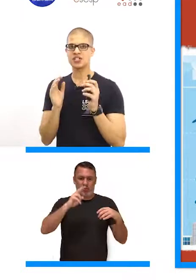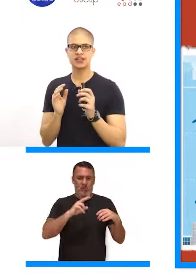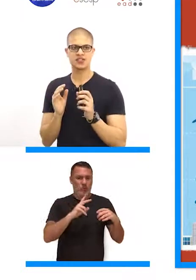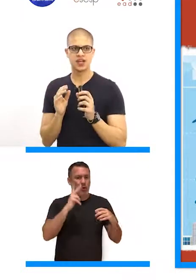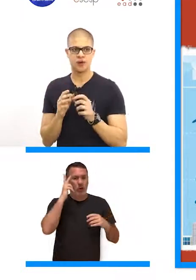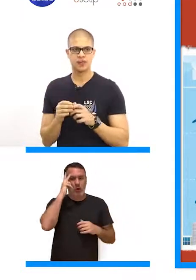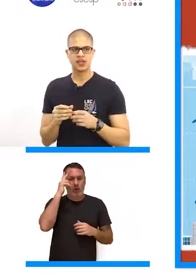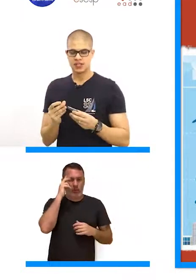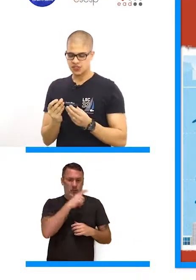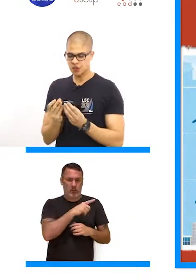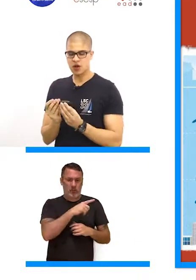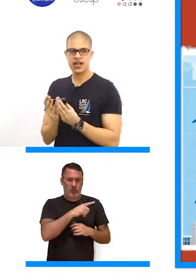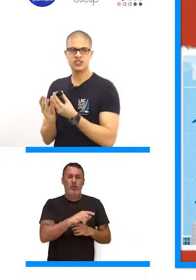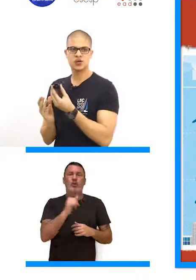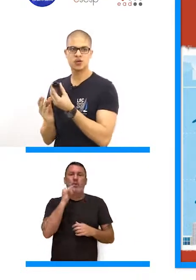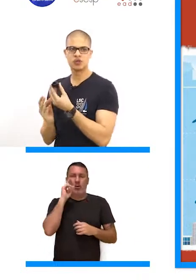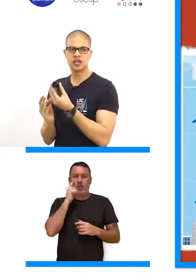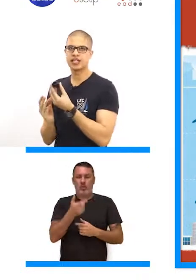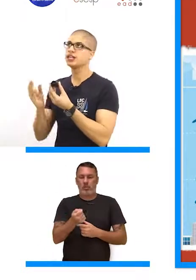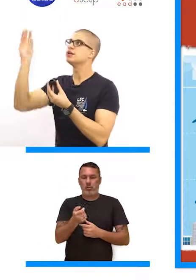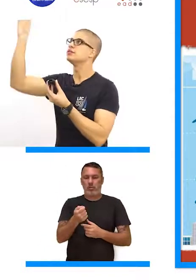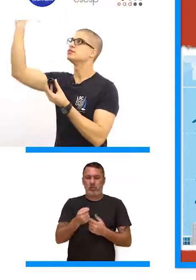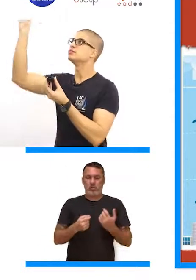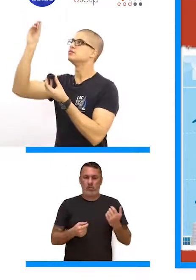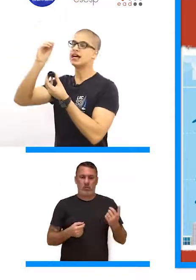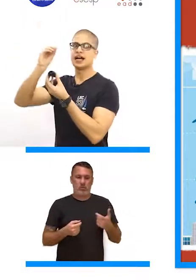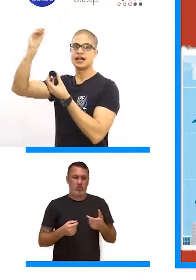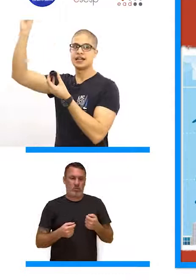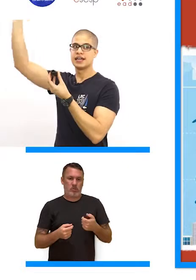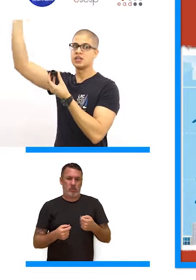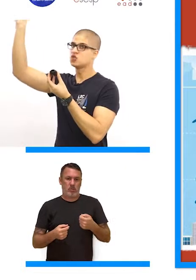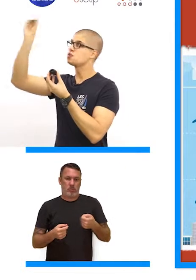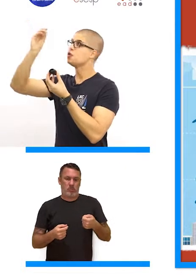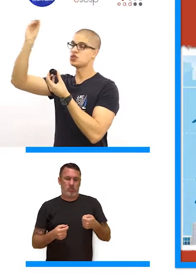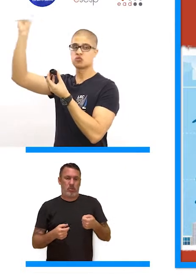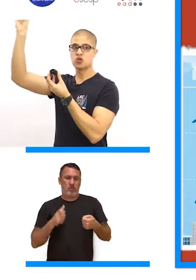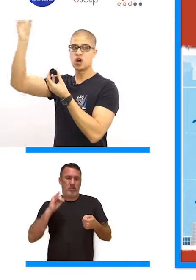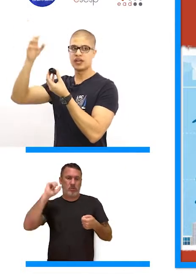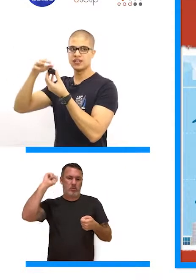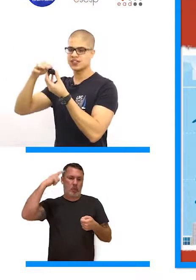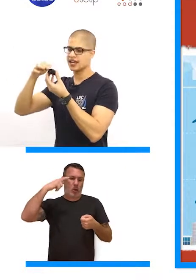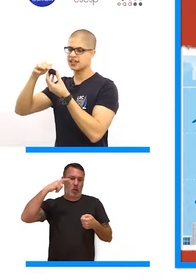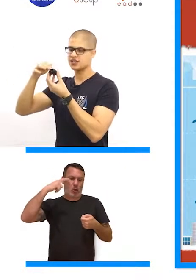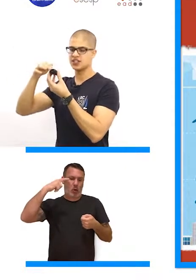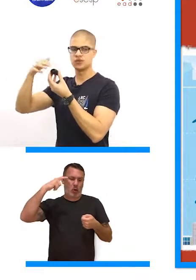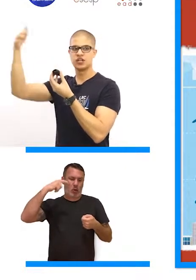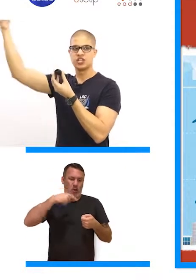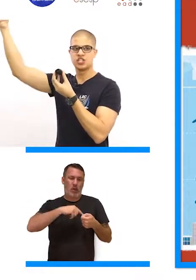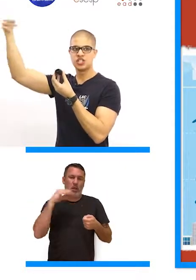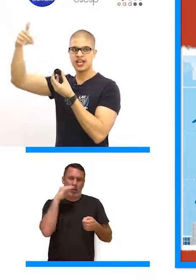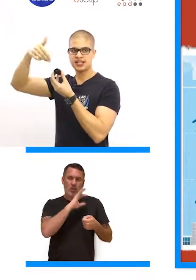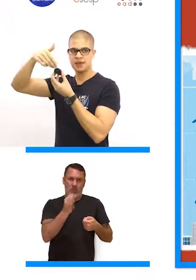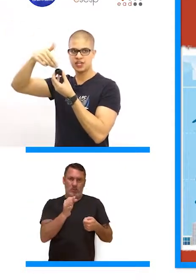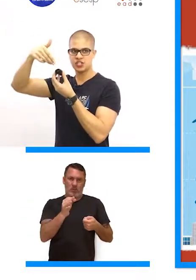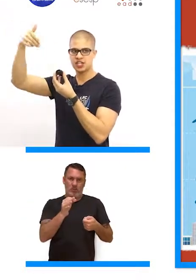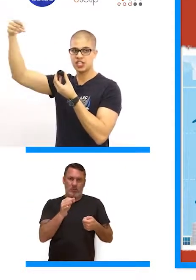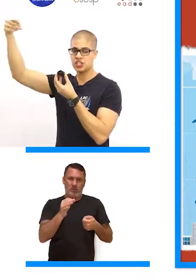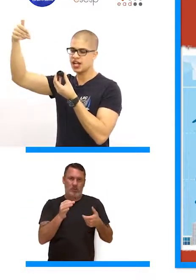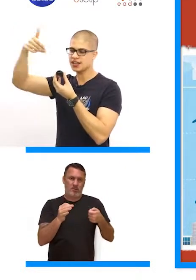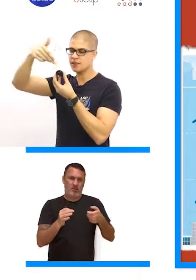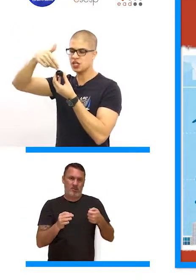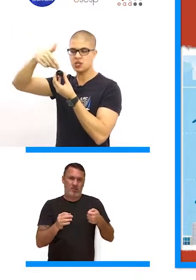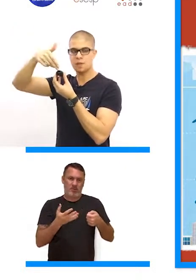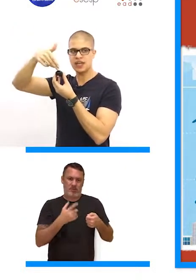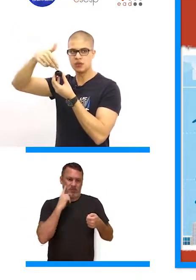solar. Preste atenção. Se eu colocar esse controle aqui, tá, exposto ao sol, ele será aquecido diretamente